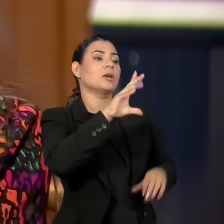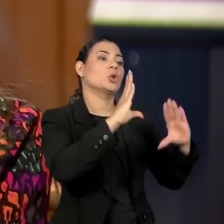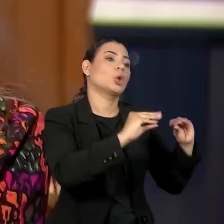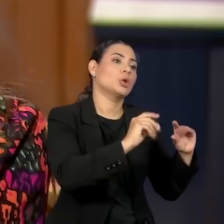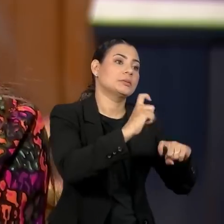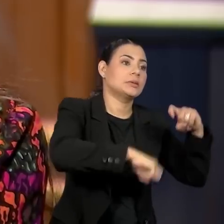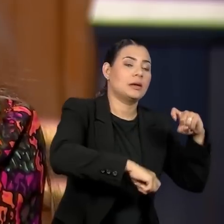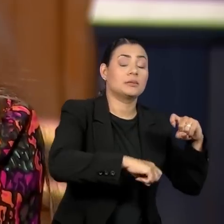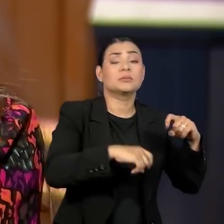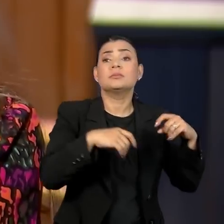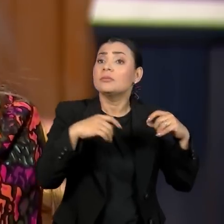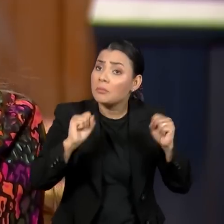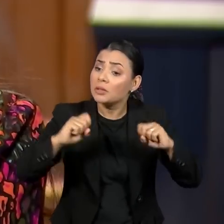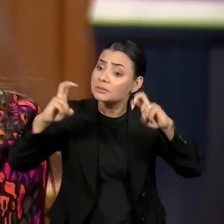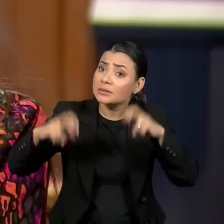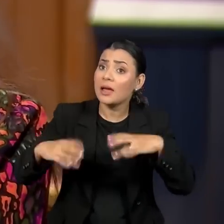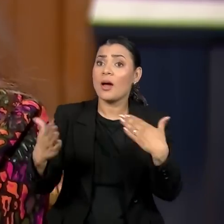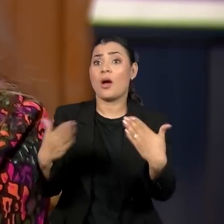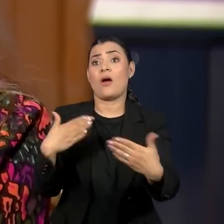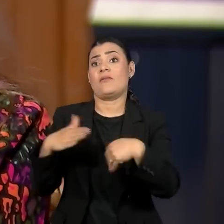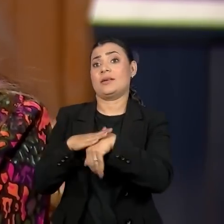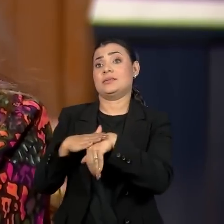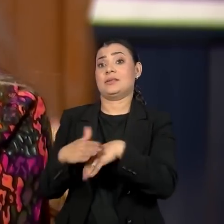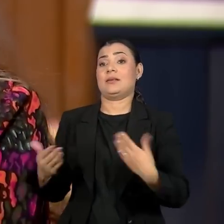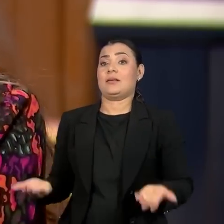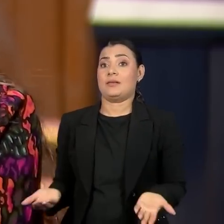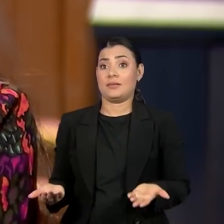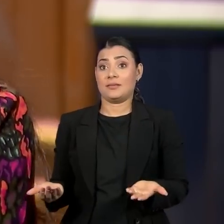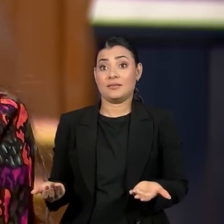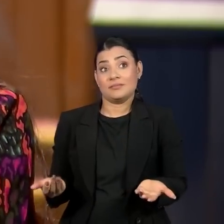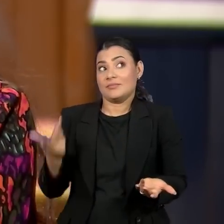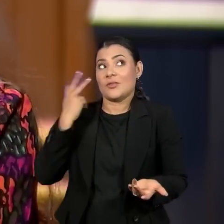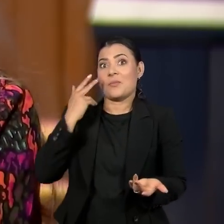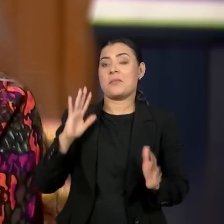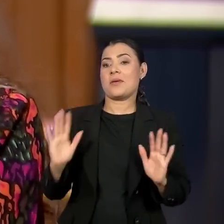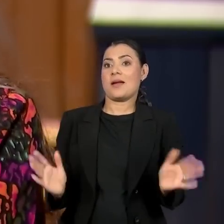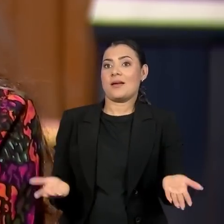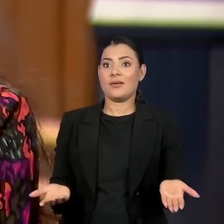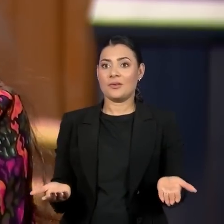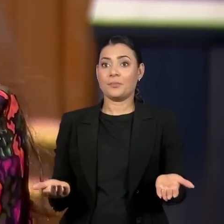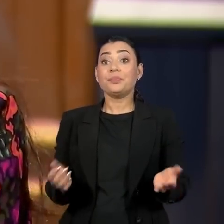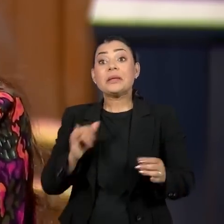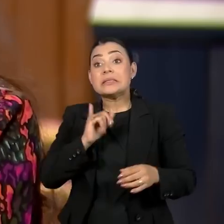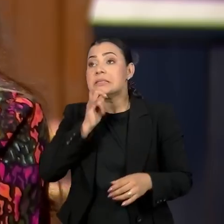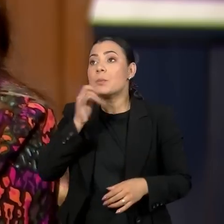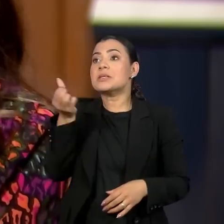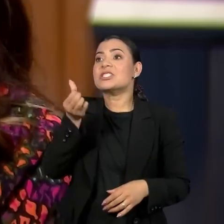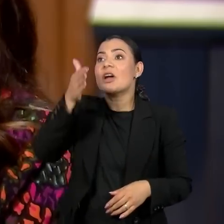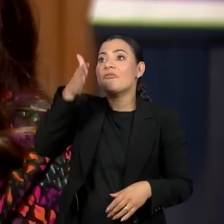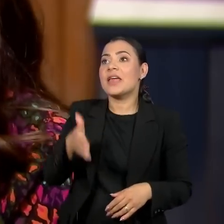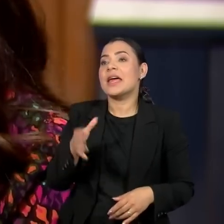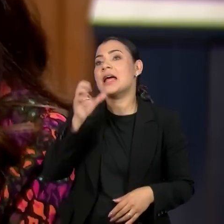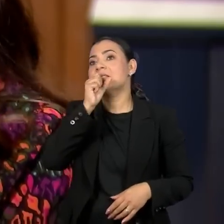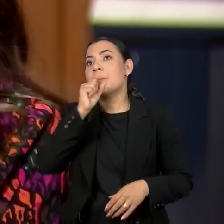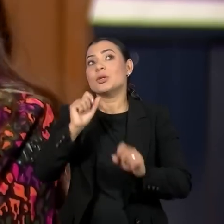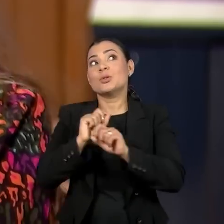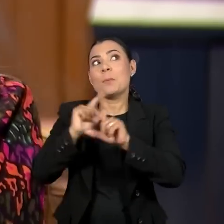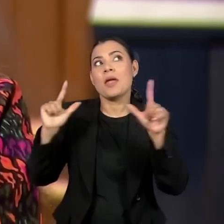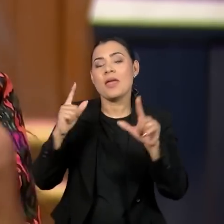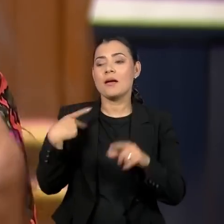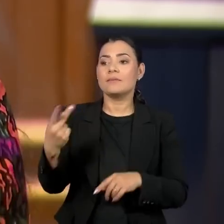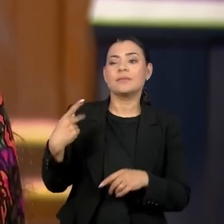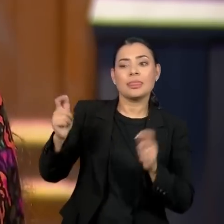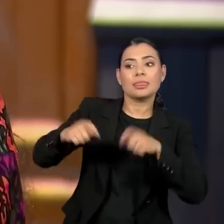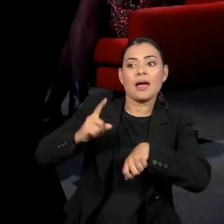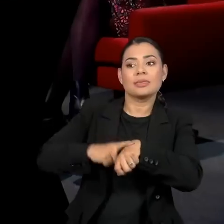de conversar sobre isso e falar, bom, então de repente, sei lá, se toda sexta-feira, todo sábado de manhã, a gente puder